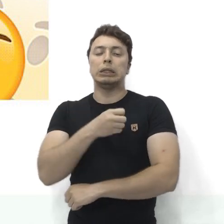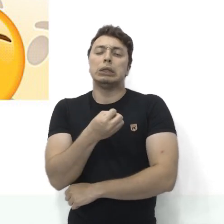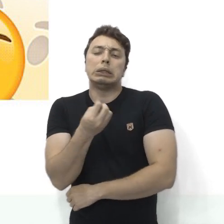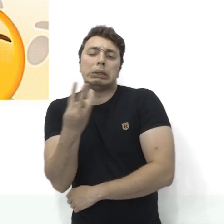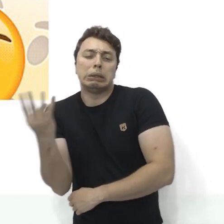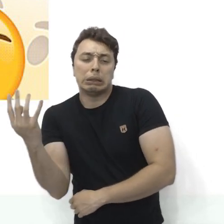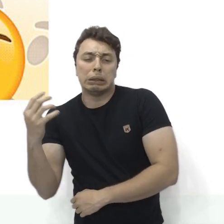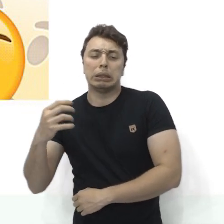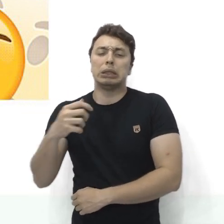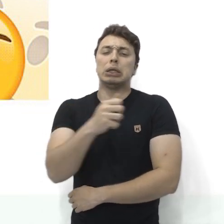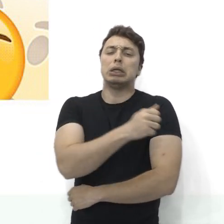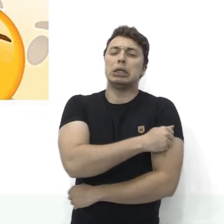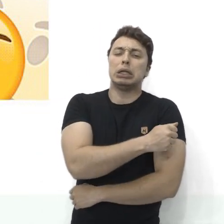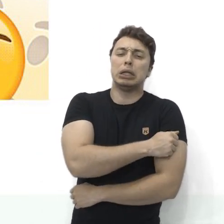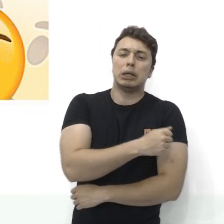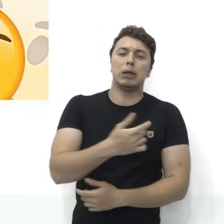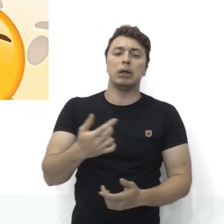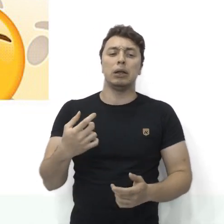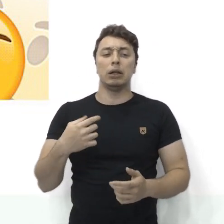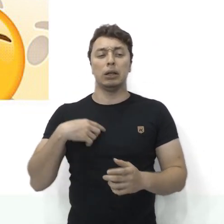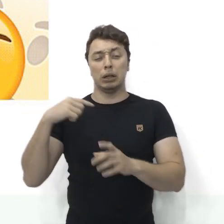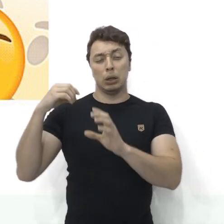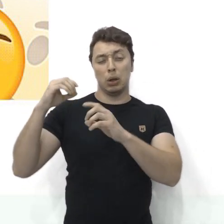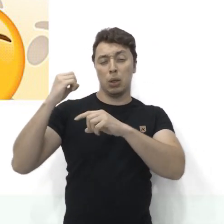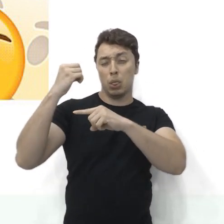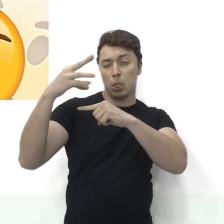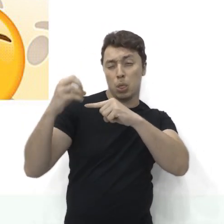alunos correspondente à fração de